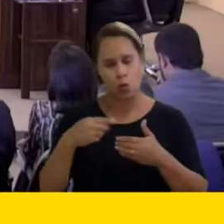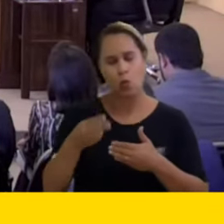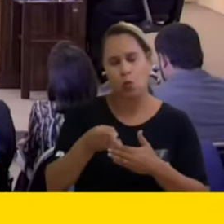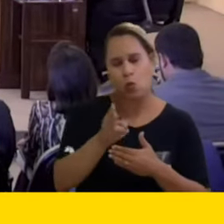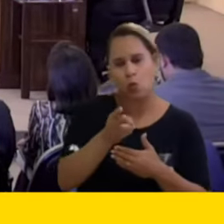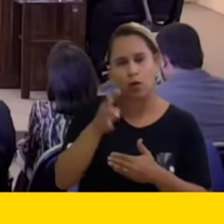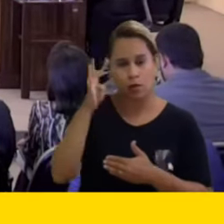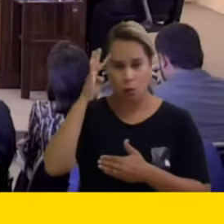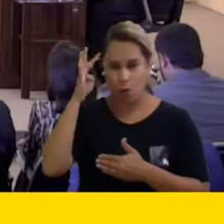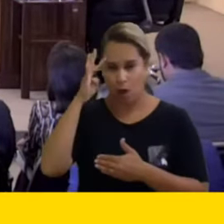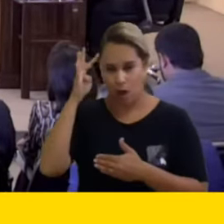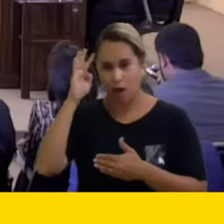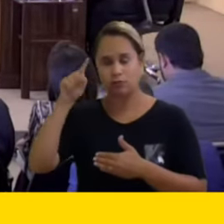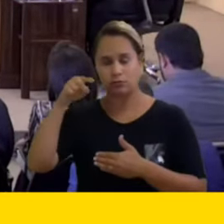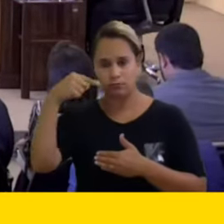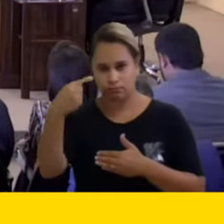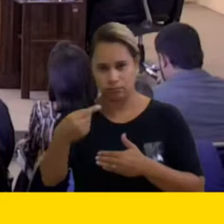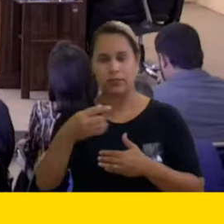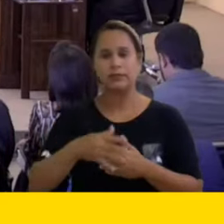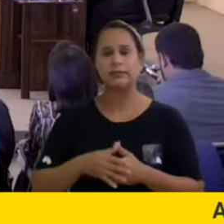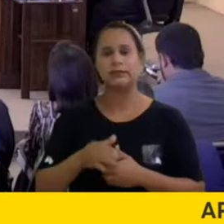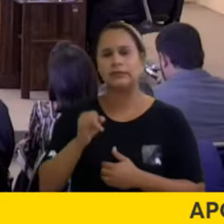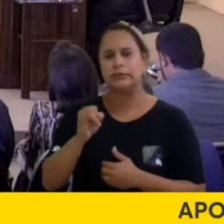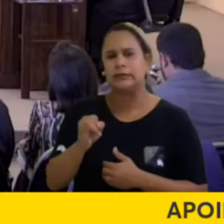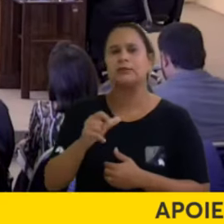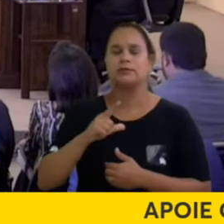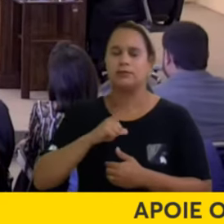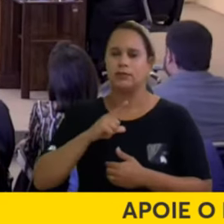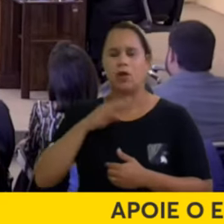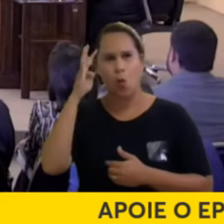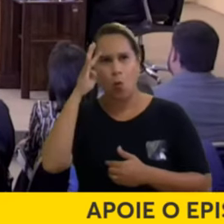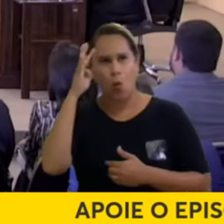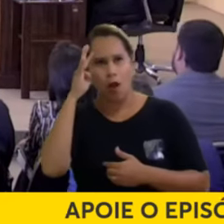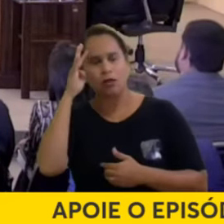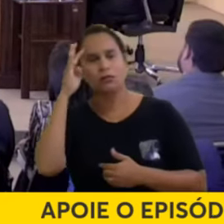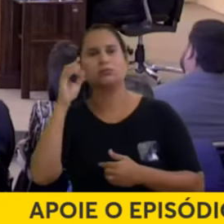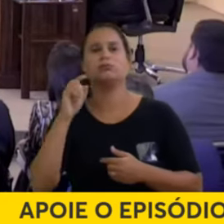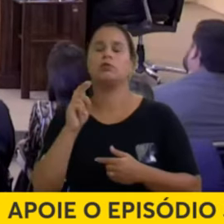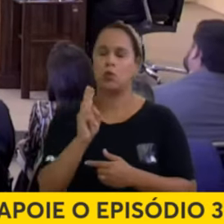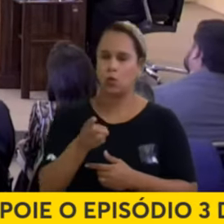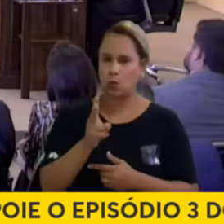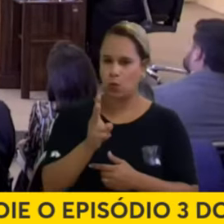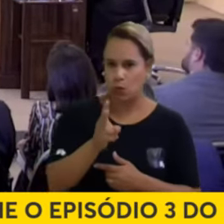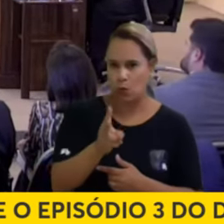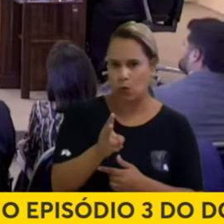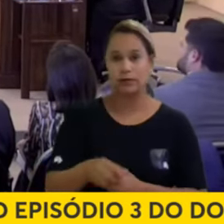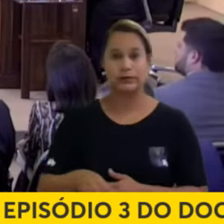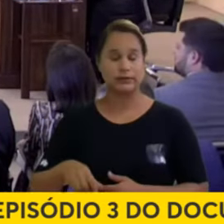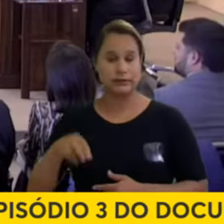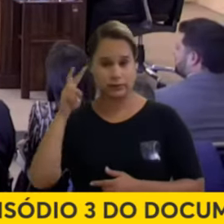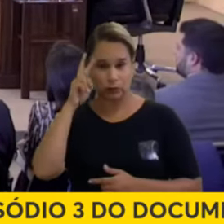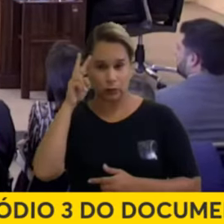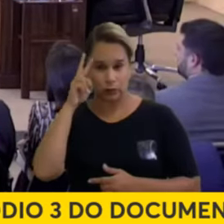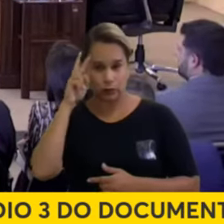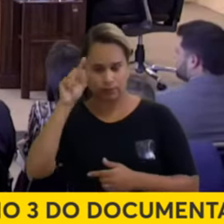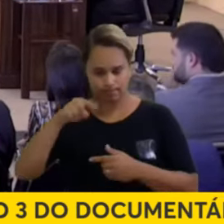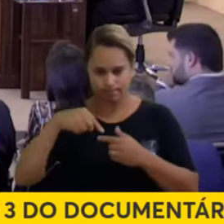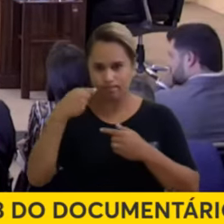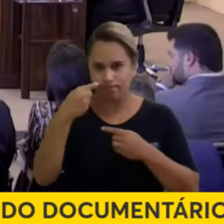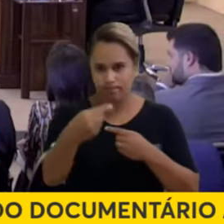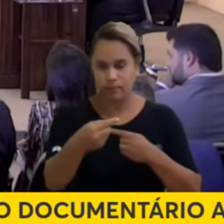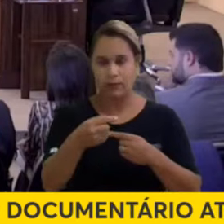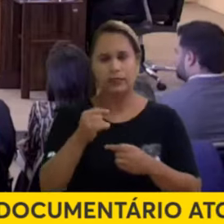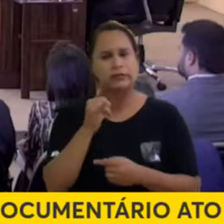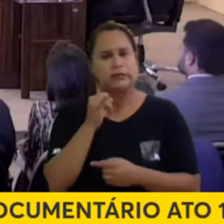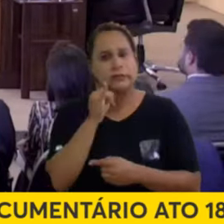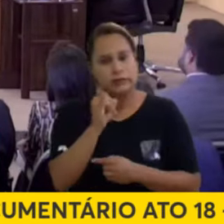julgamento se quarta-feira tiver Vista Continuará na segunda-feira se por acaso